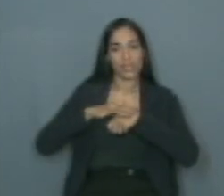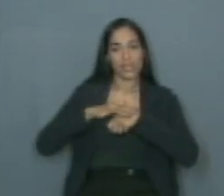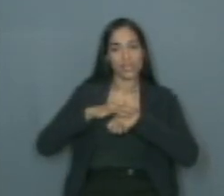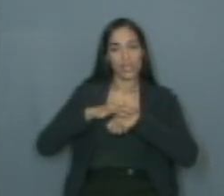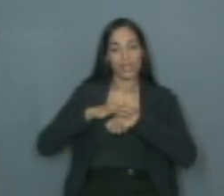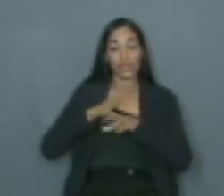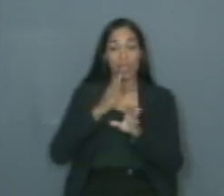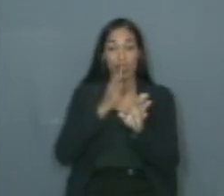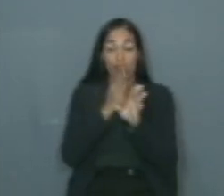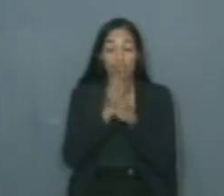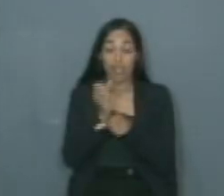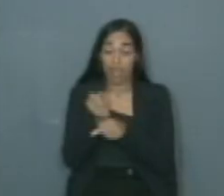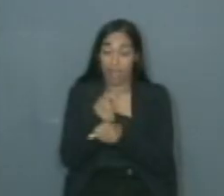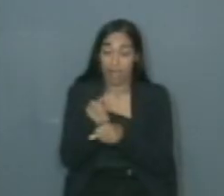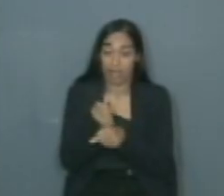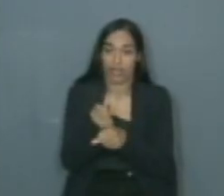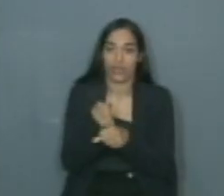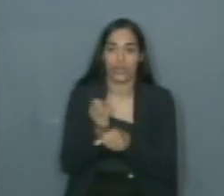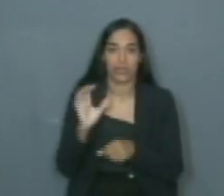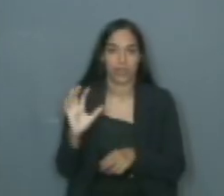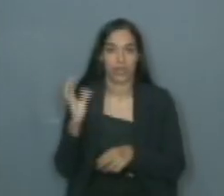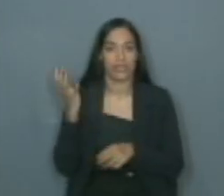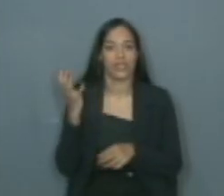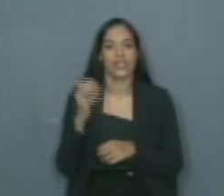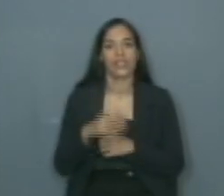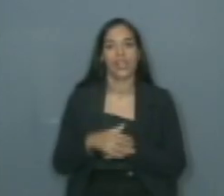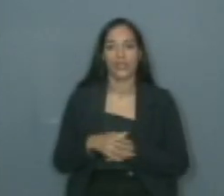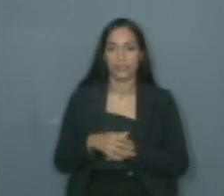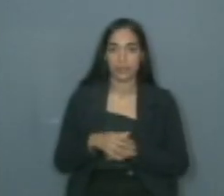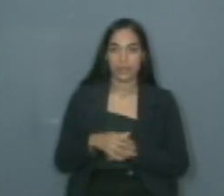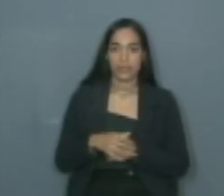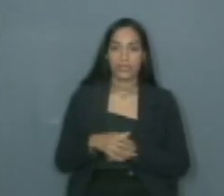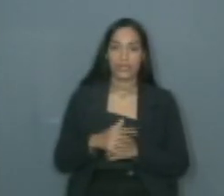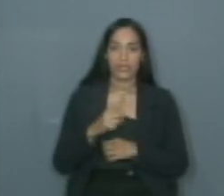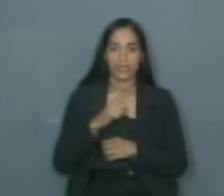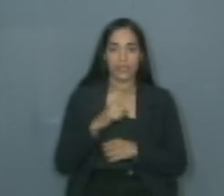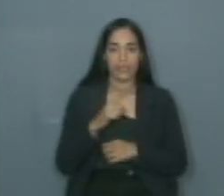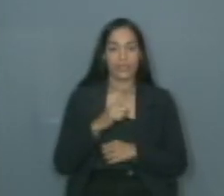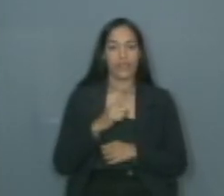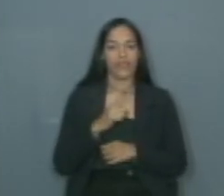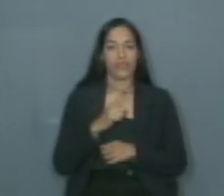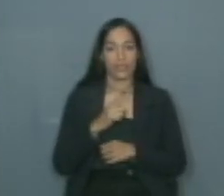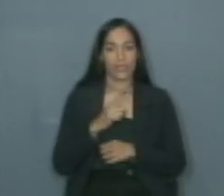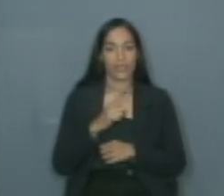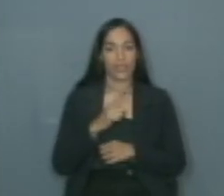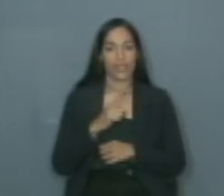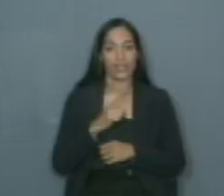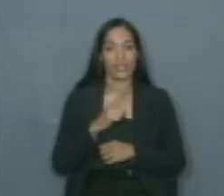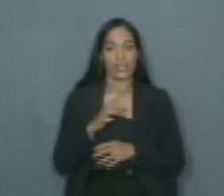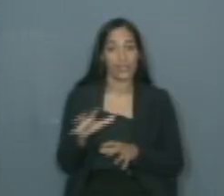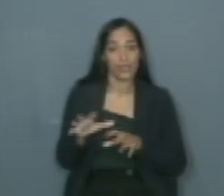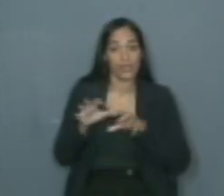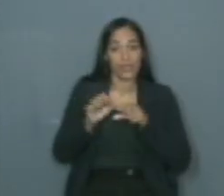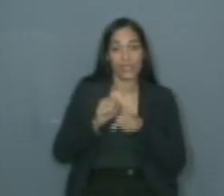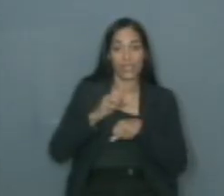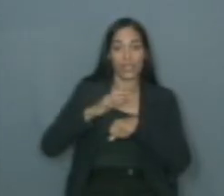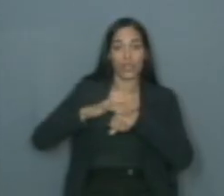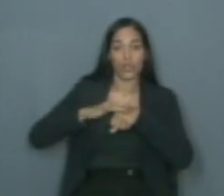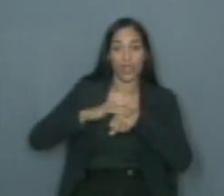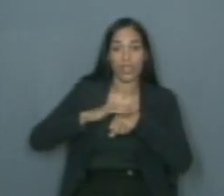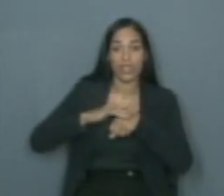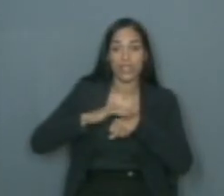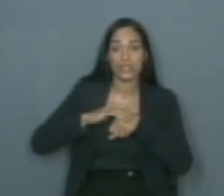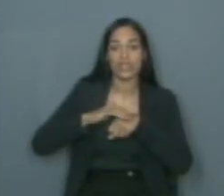levar anos para acontecer. Então, inclusive, recente saiu até uma matéria de que mulheres que sejam acometidas dessa doença podem ter suas